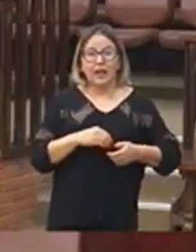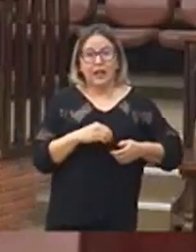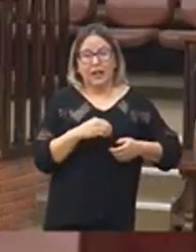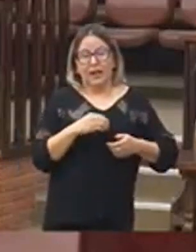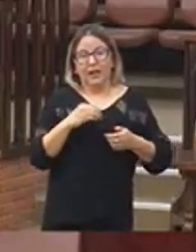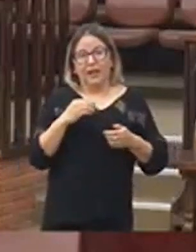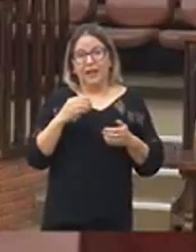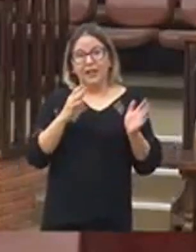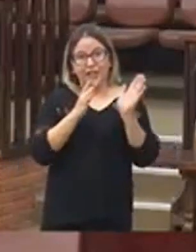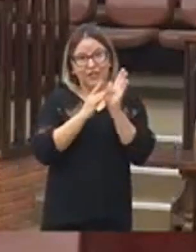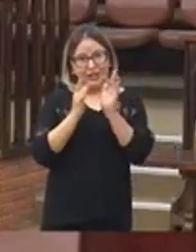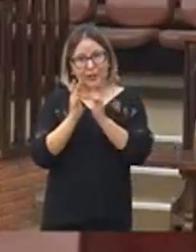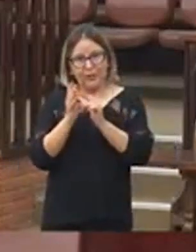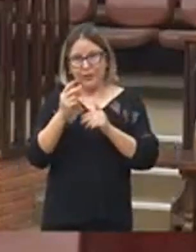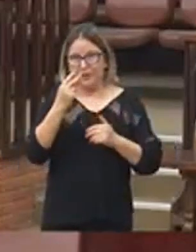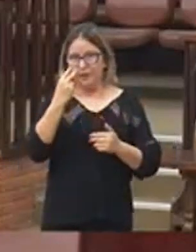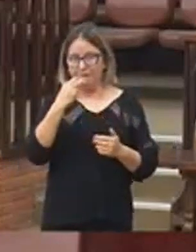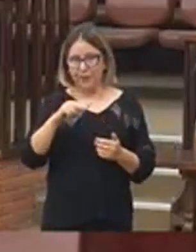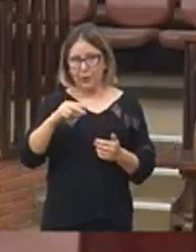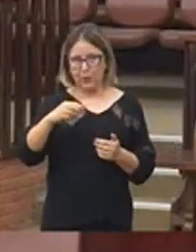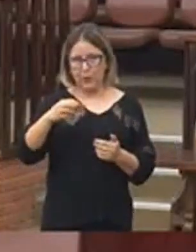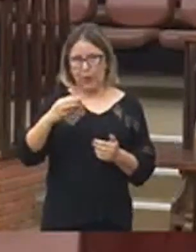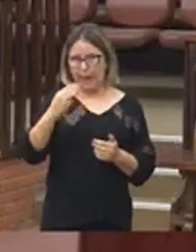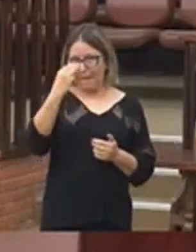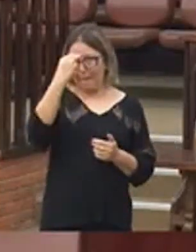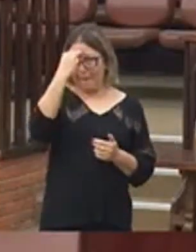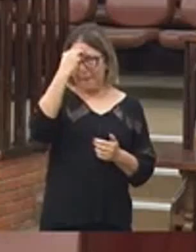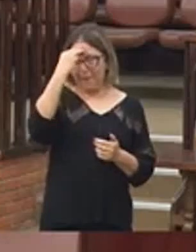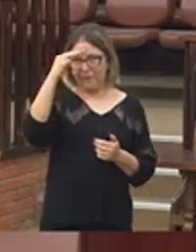que o acompanhavam chorando.